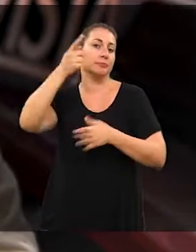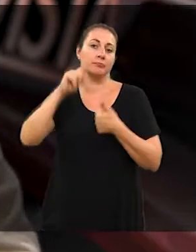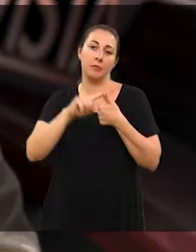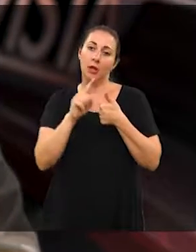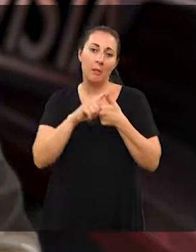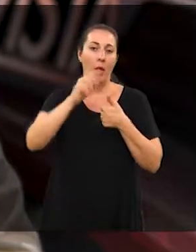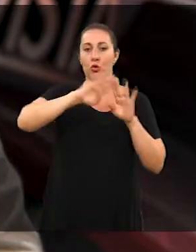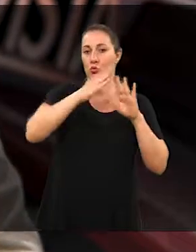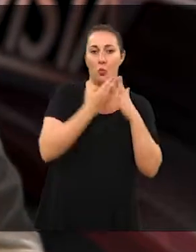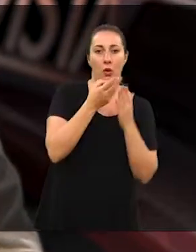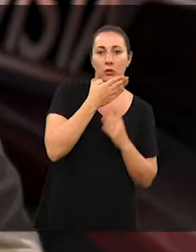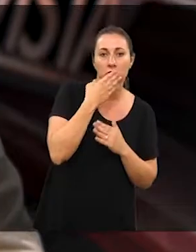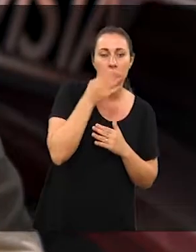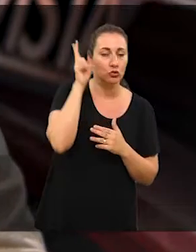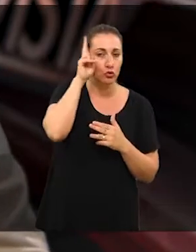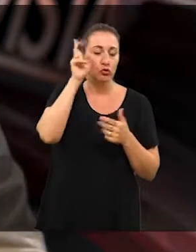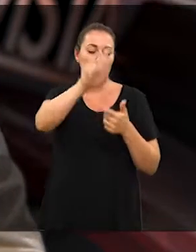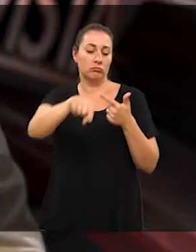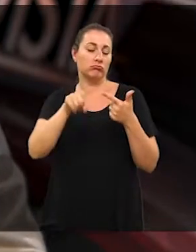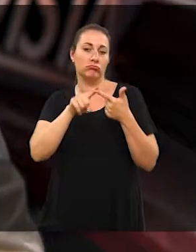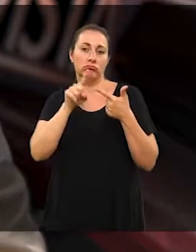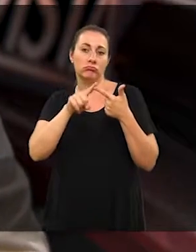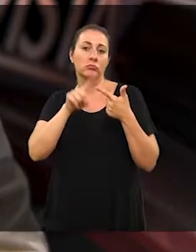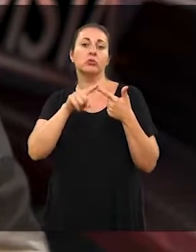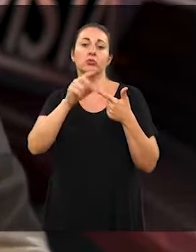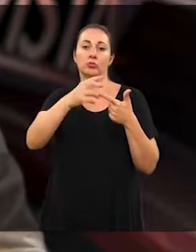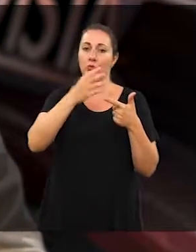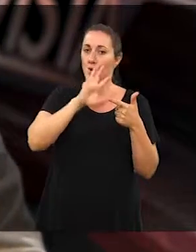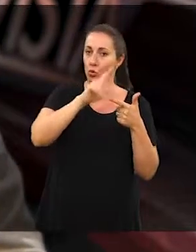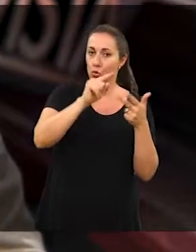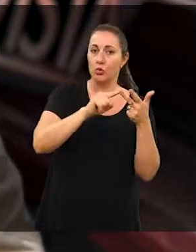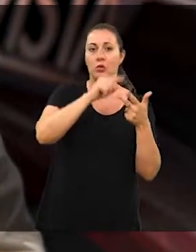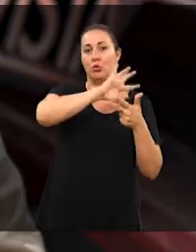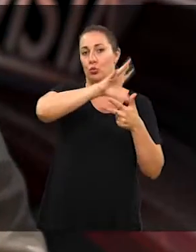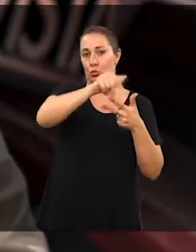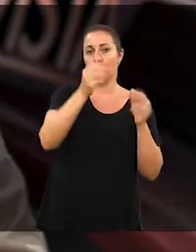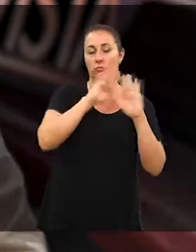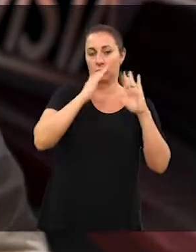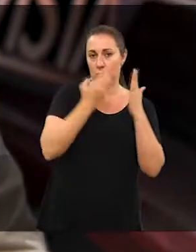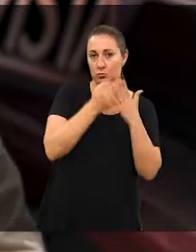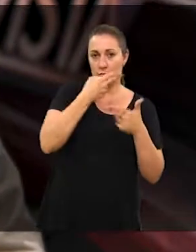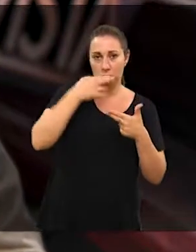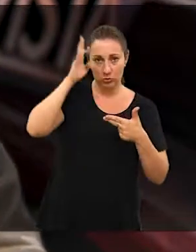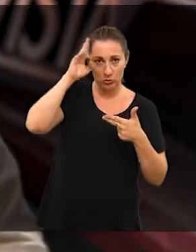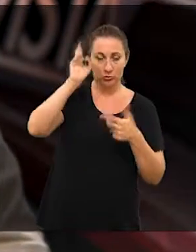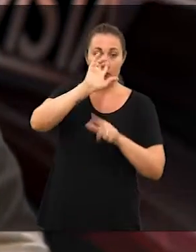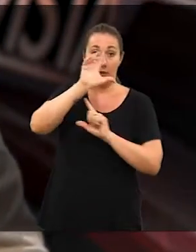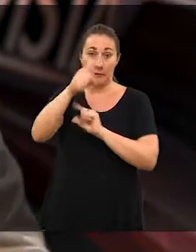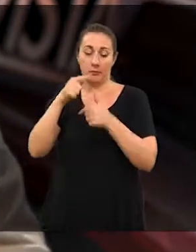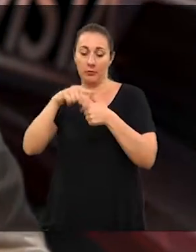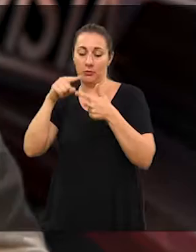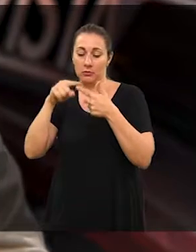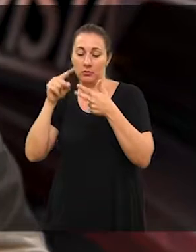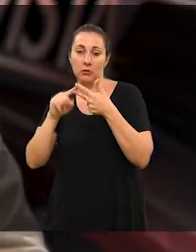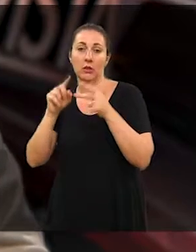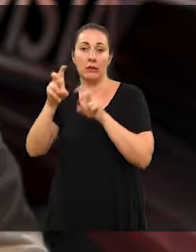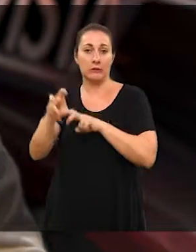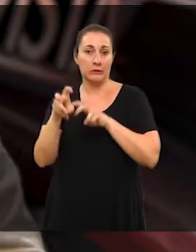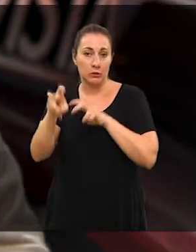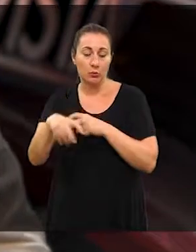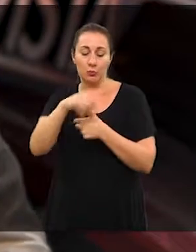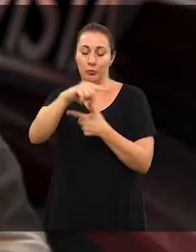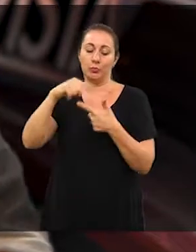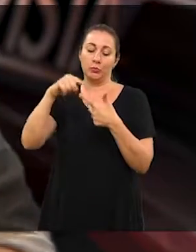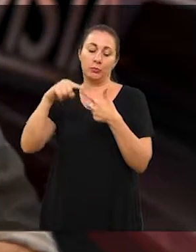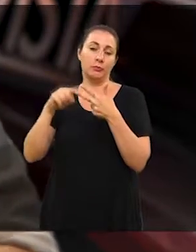lá o primeiro lugar das escolas indígenas, o segundo lugar das escolas indígenas, o terceiro lugar das escolas indígenas, o primeiro, o segundo, o terceiro lugar